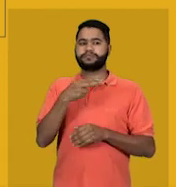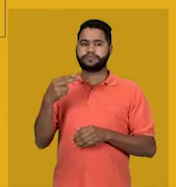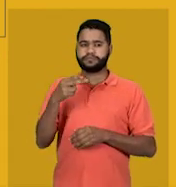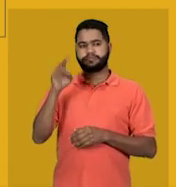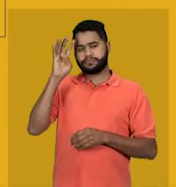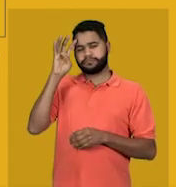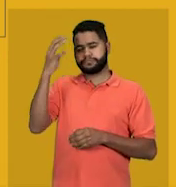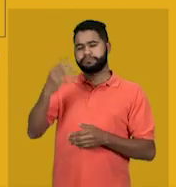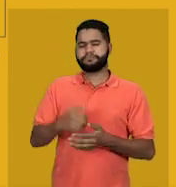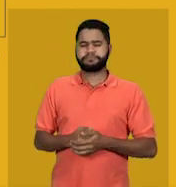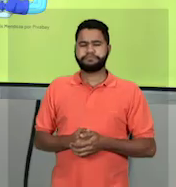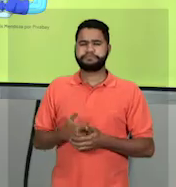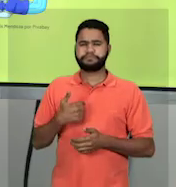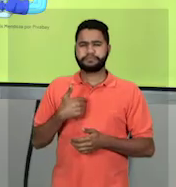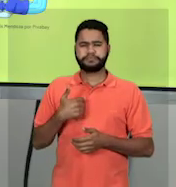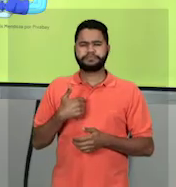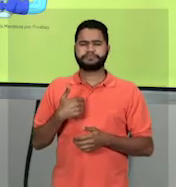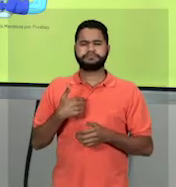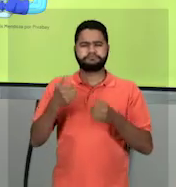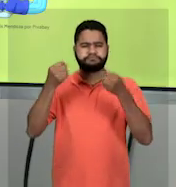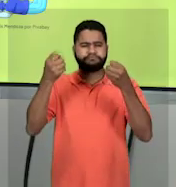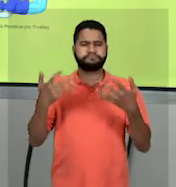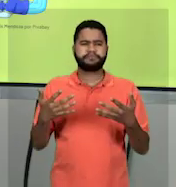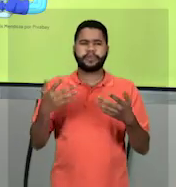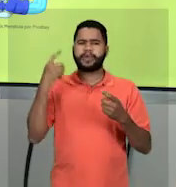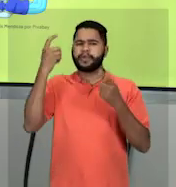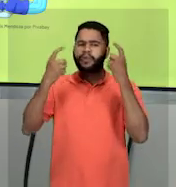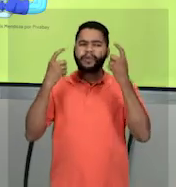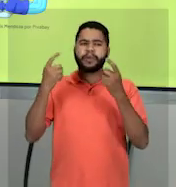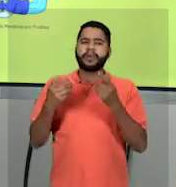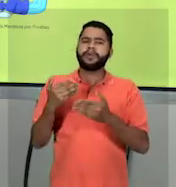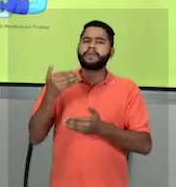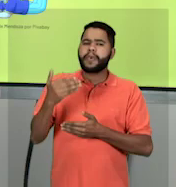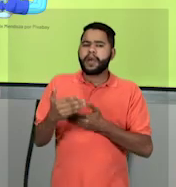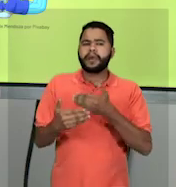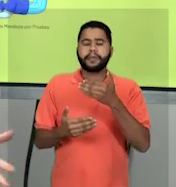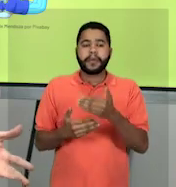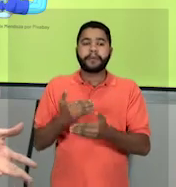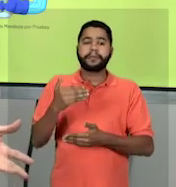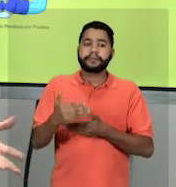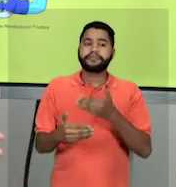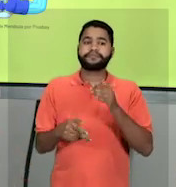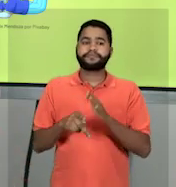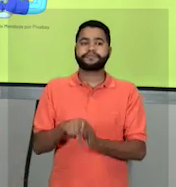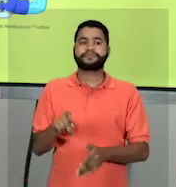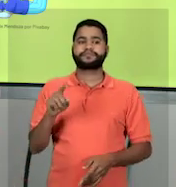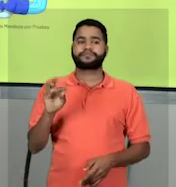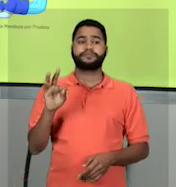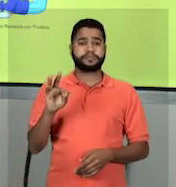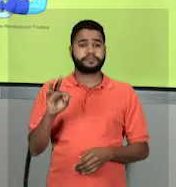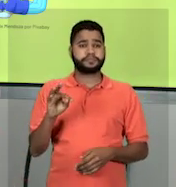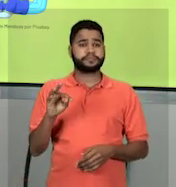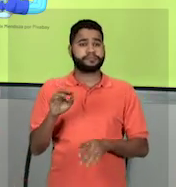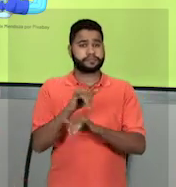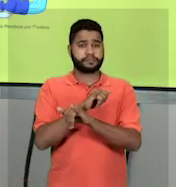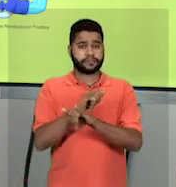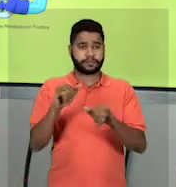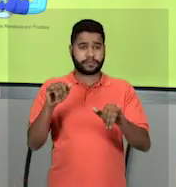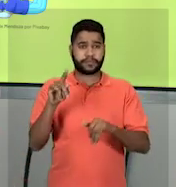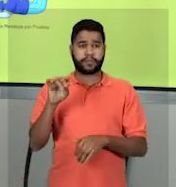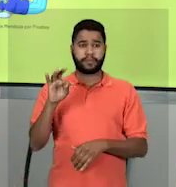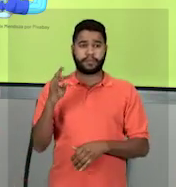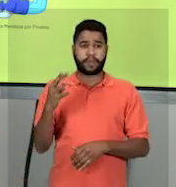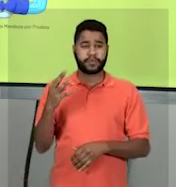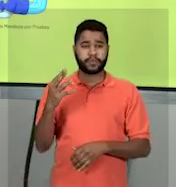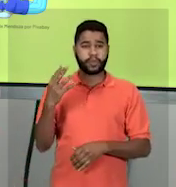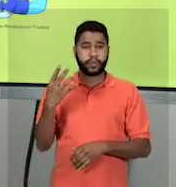primeiro grau eu vou te falar um negócio não se preocupe que isso vai ser trabalhado ao longo do Pet Eu vou ficar um seguinte o pé de